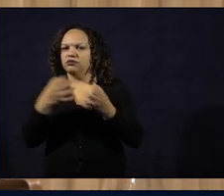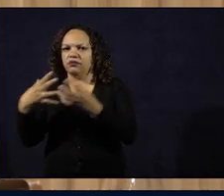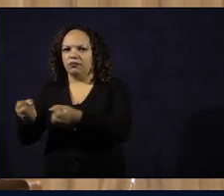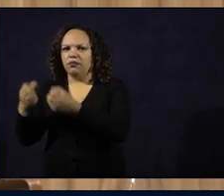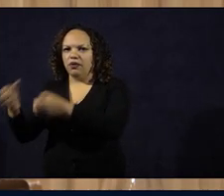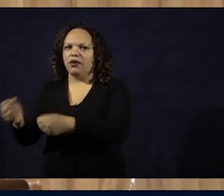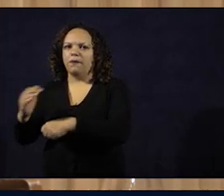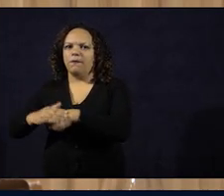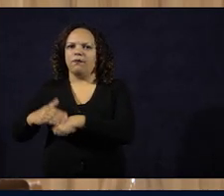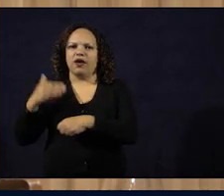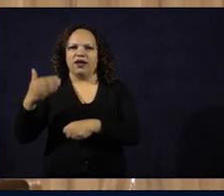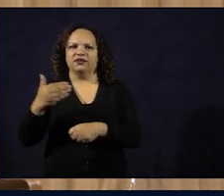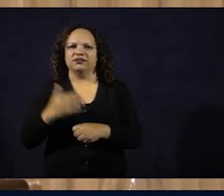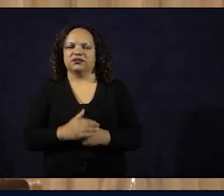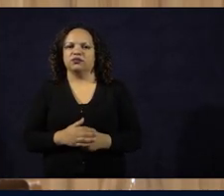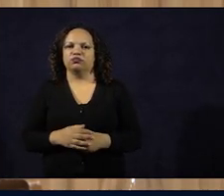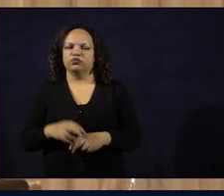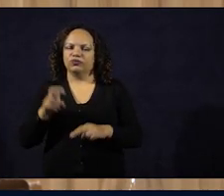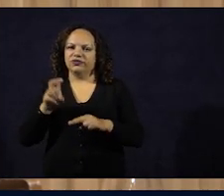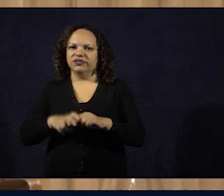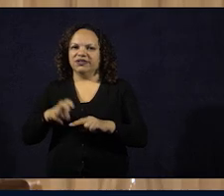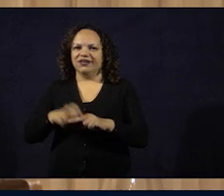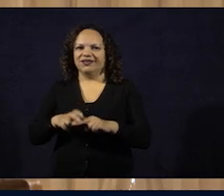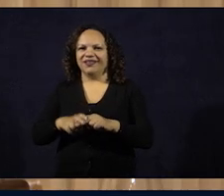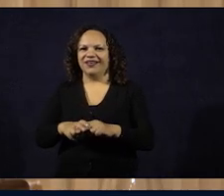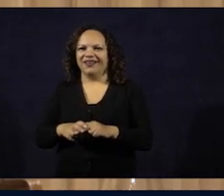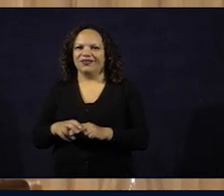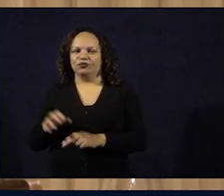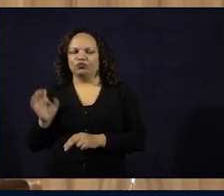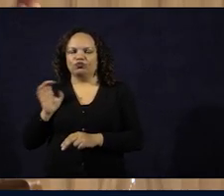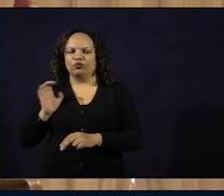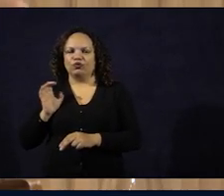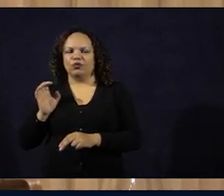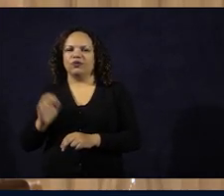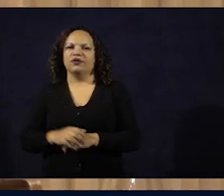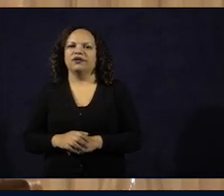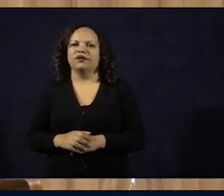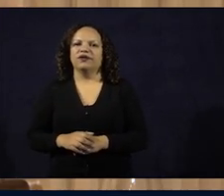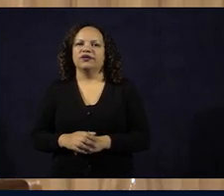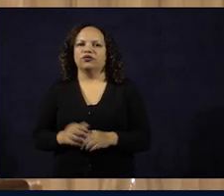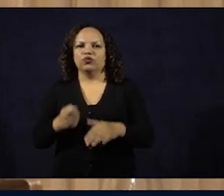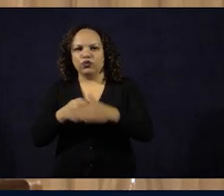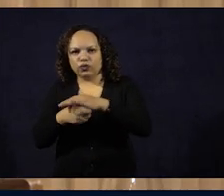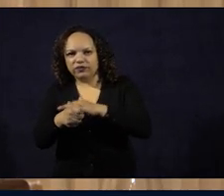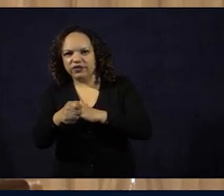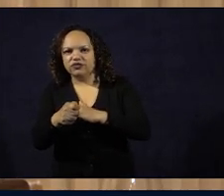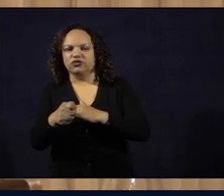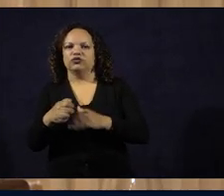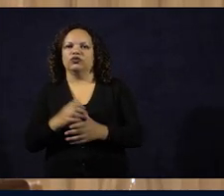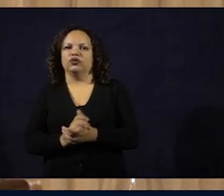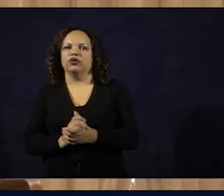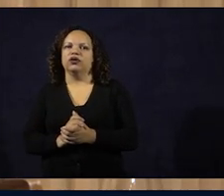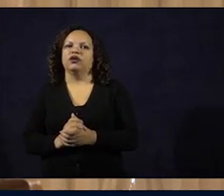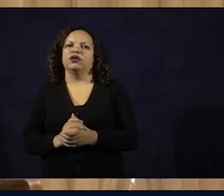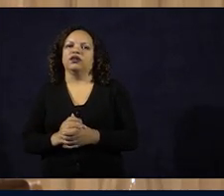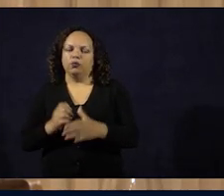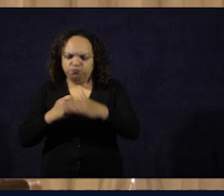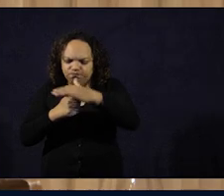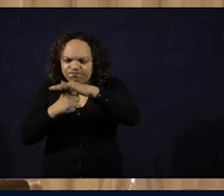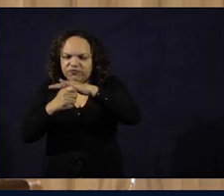Então, aqui sentado na cadeira do investidor, na cadeira de quem está, de